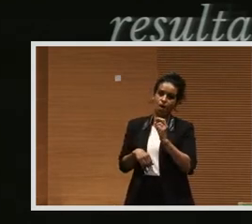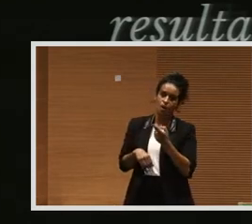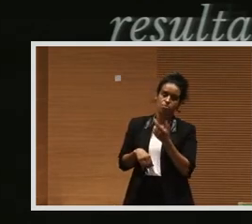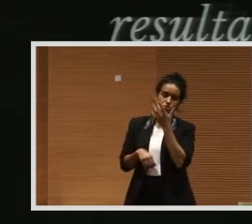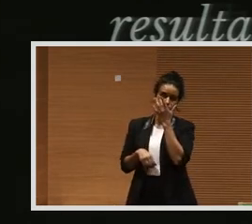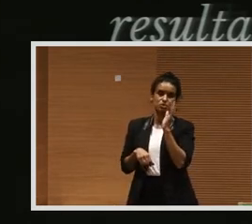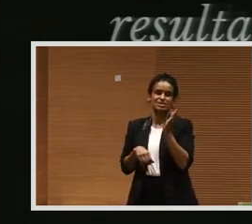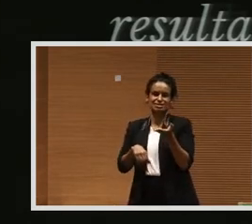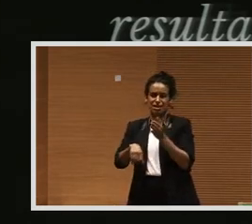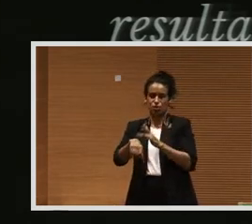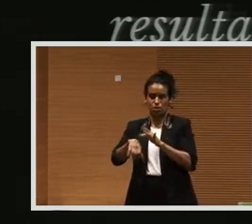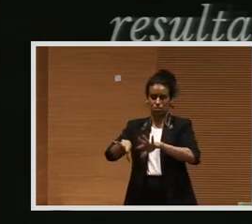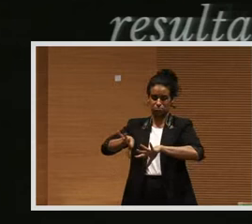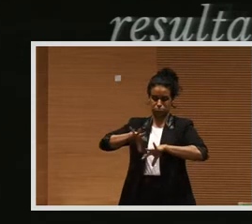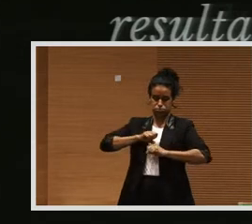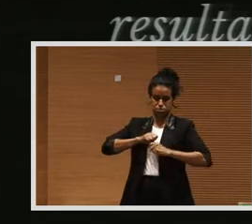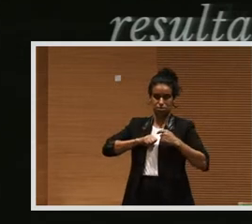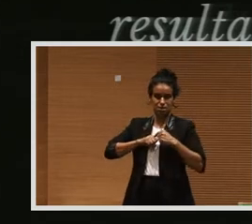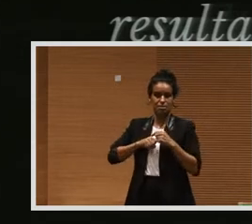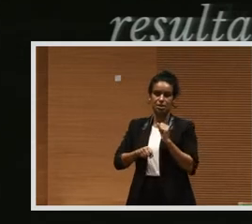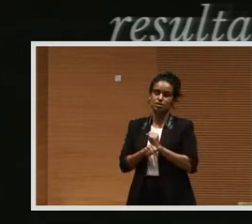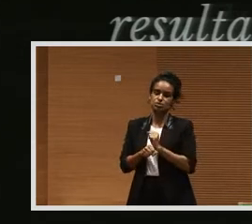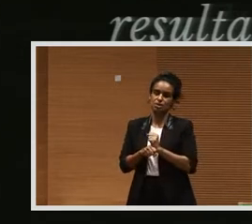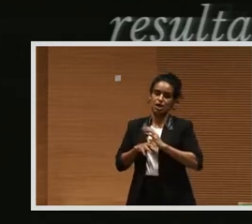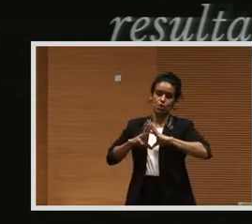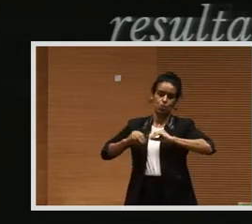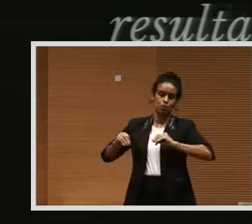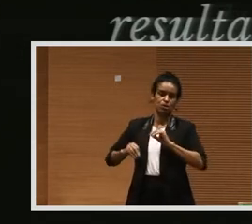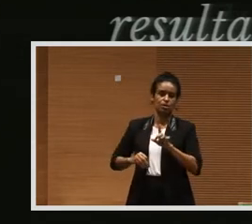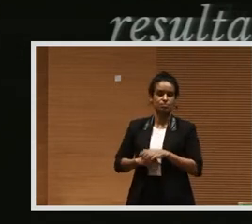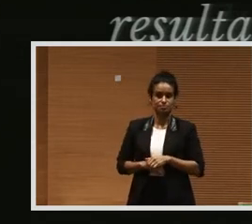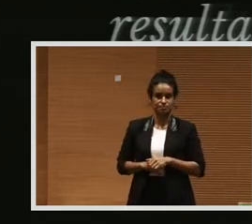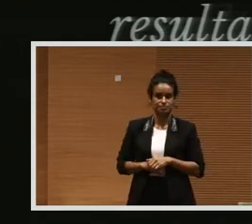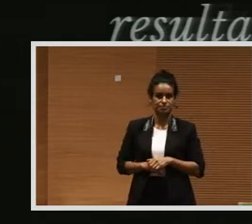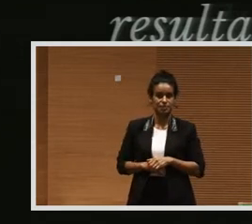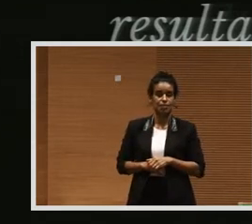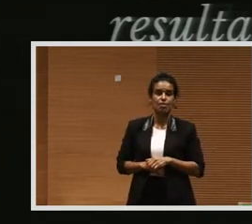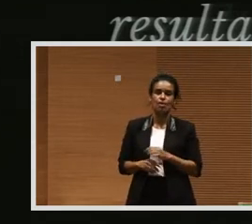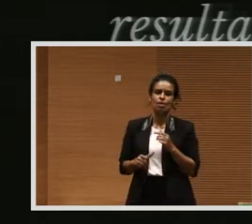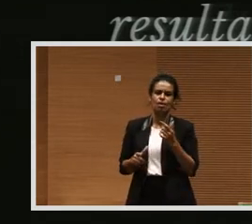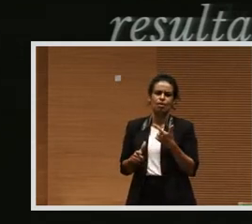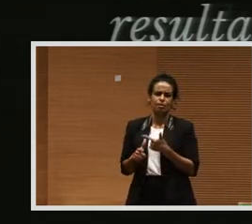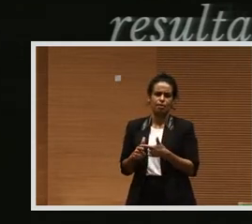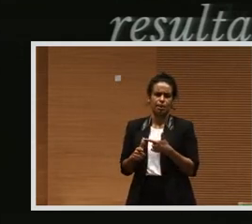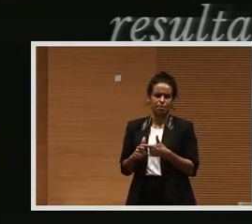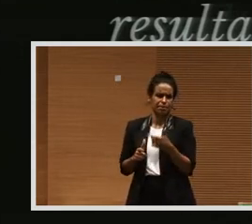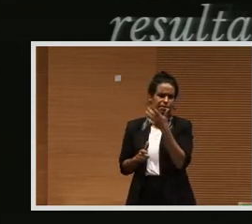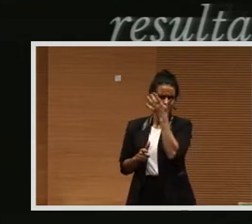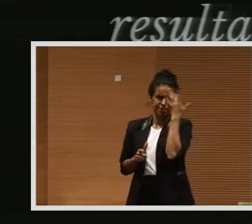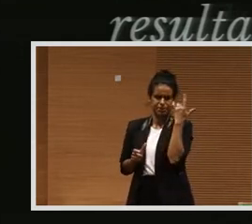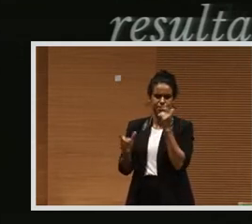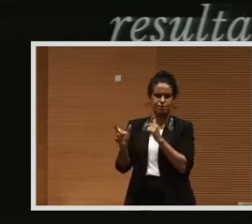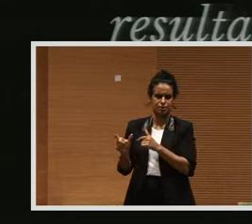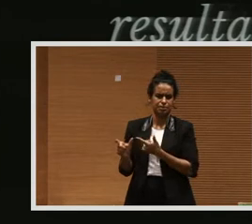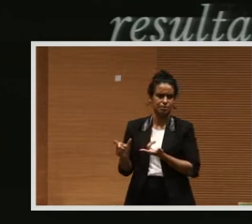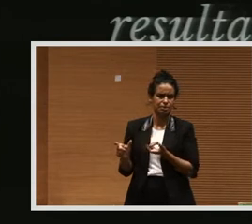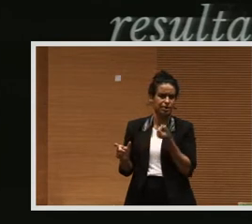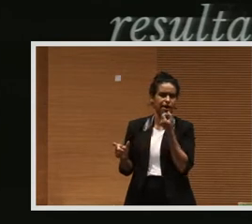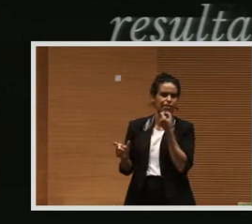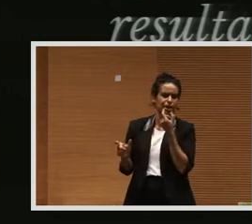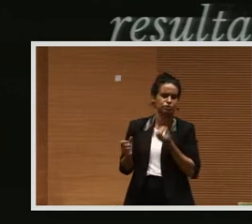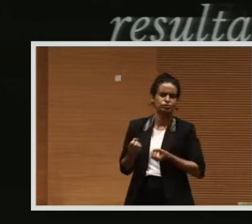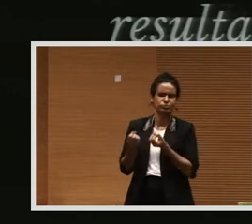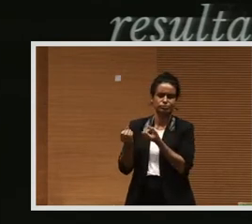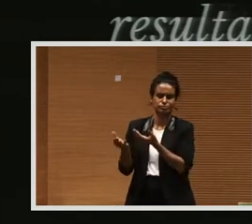racionalmente, e pessoas para quem, com problemas, para quem os remédios, entre aspas,